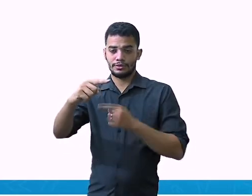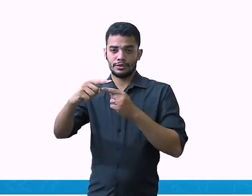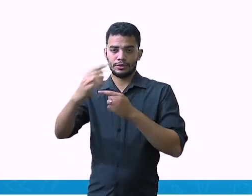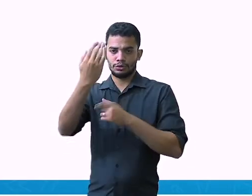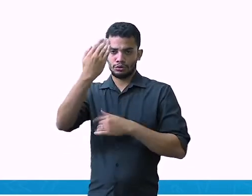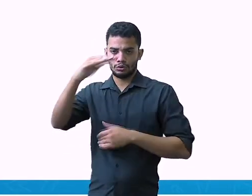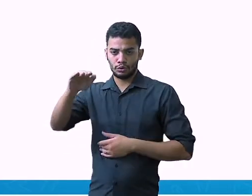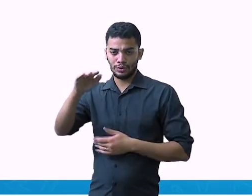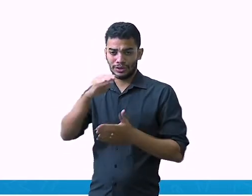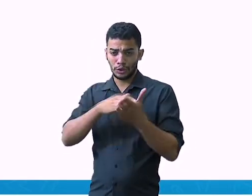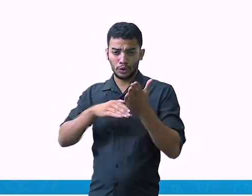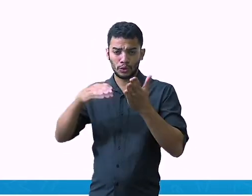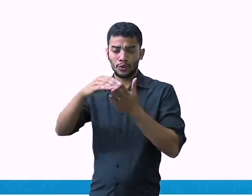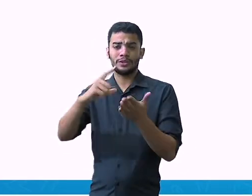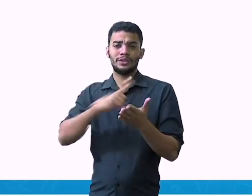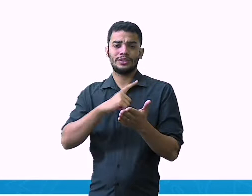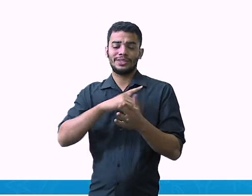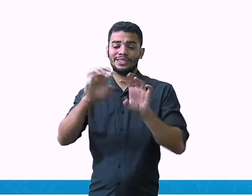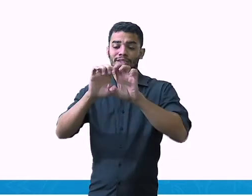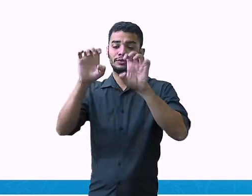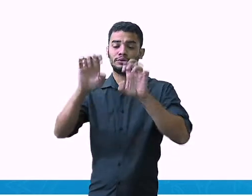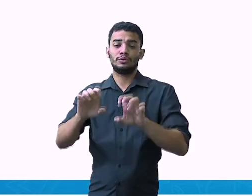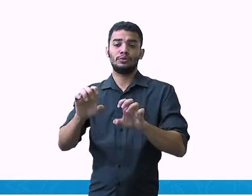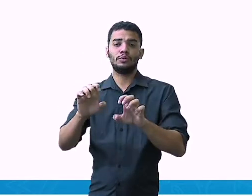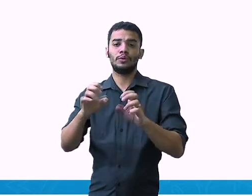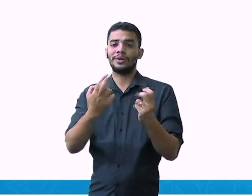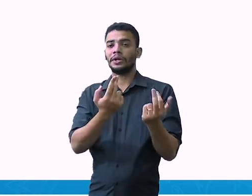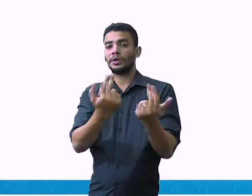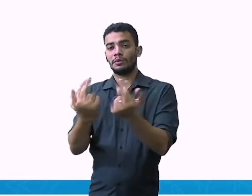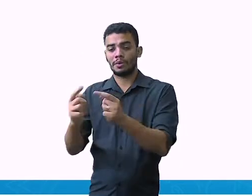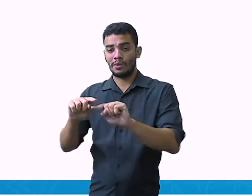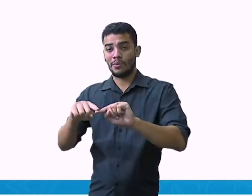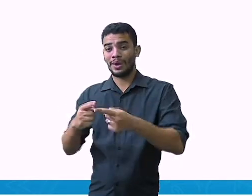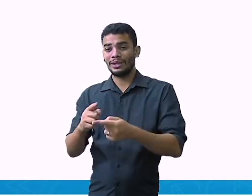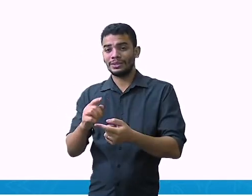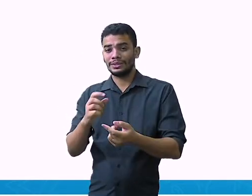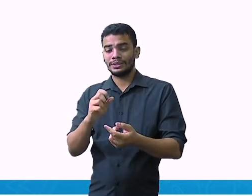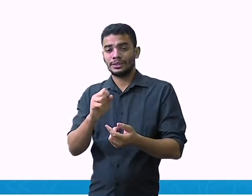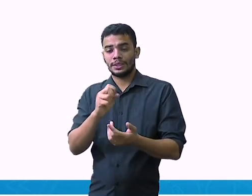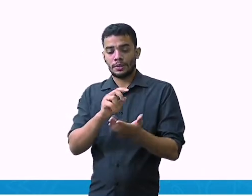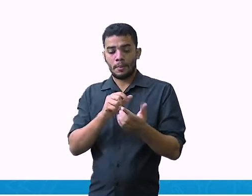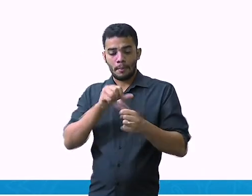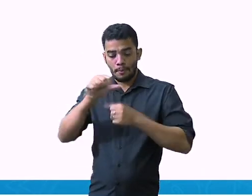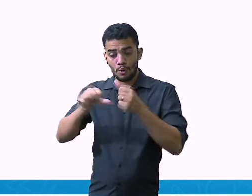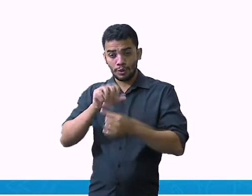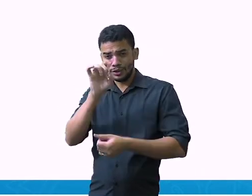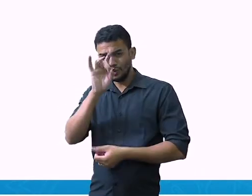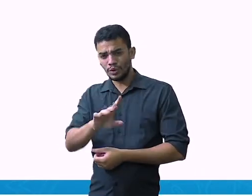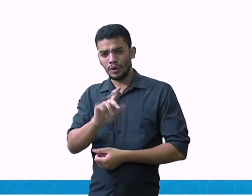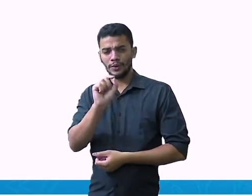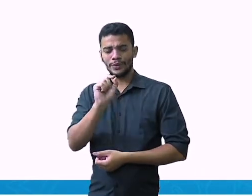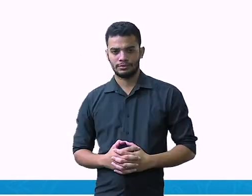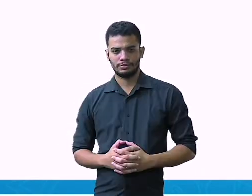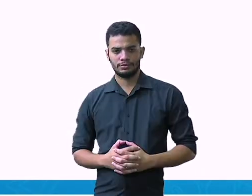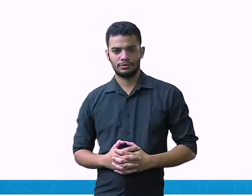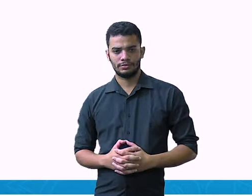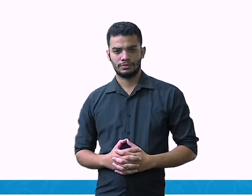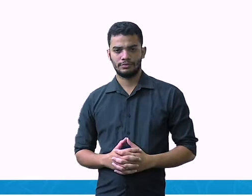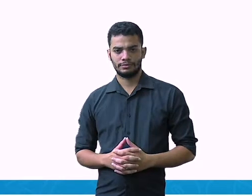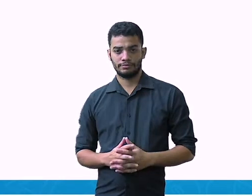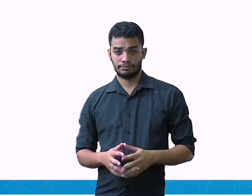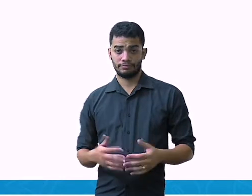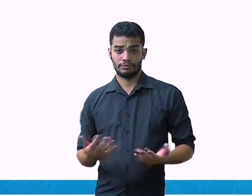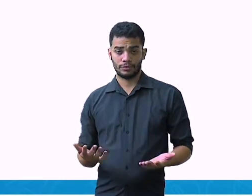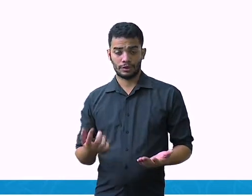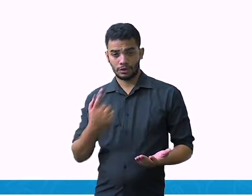mesma estrutura. O que muda são os números que representam o numerador e o denominador.